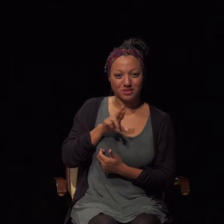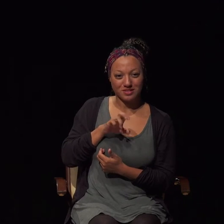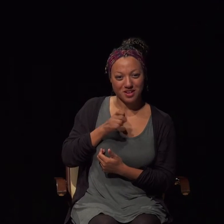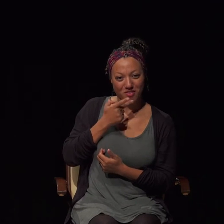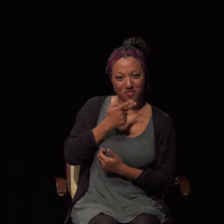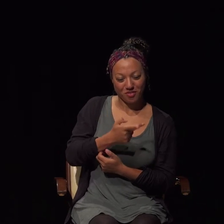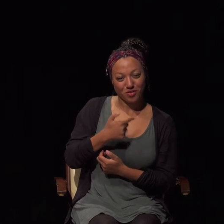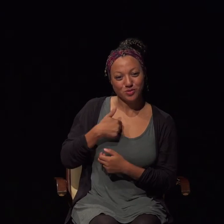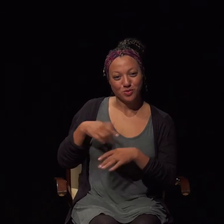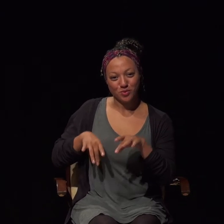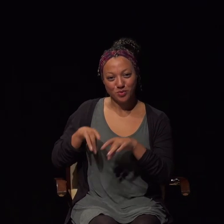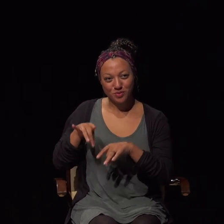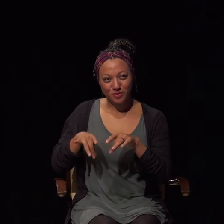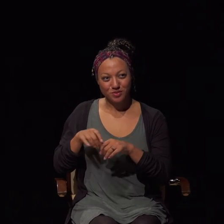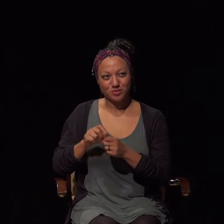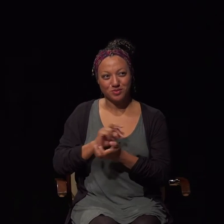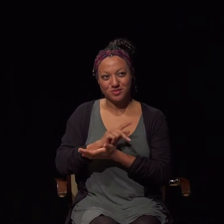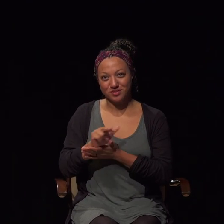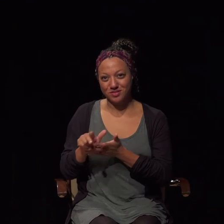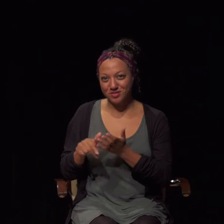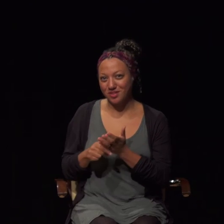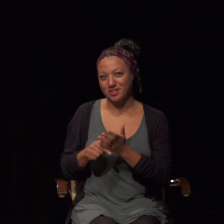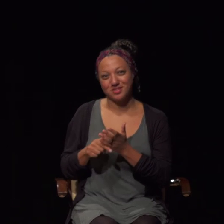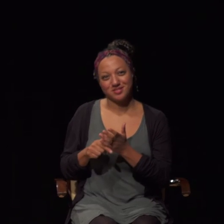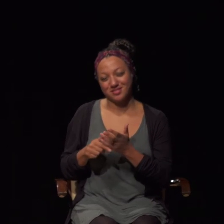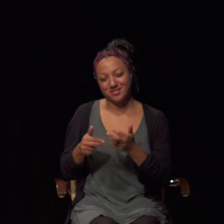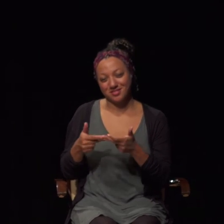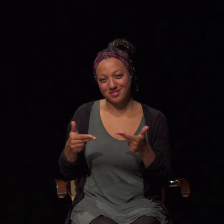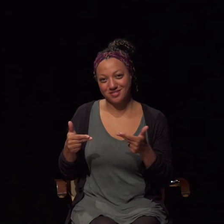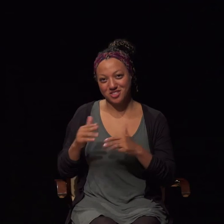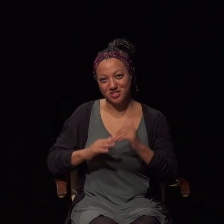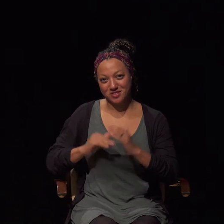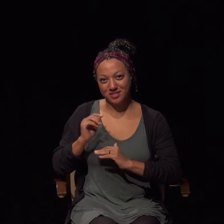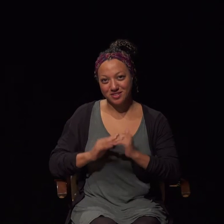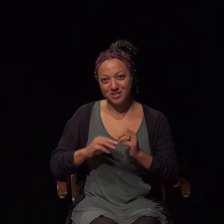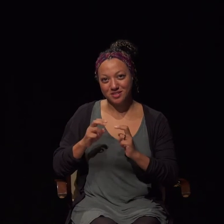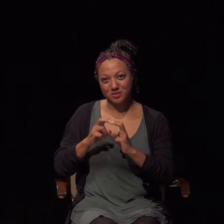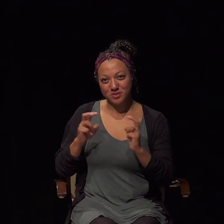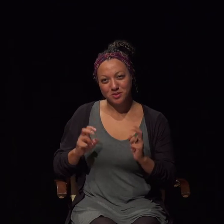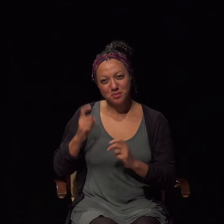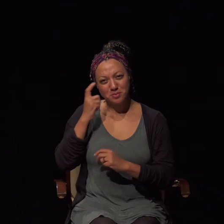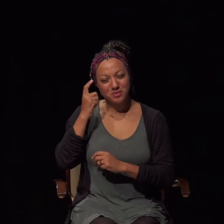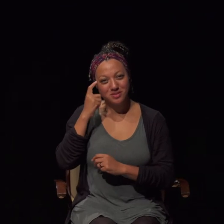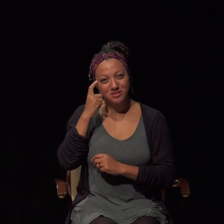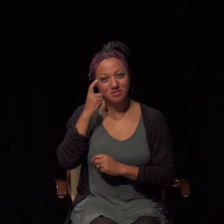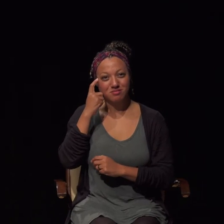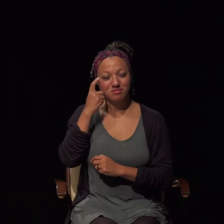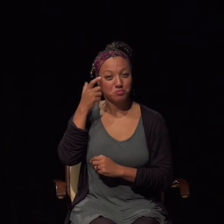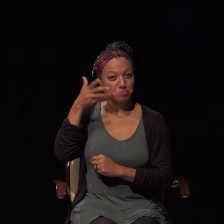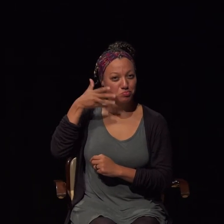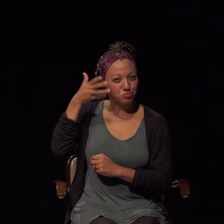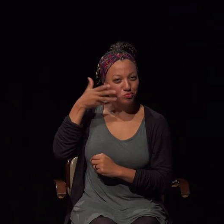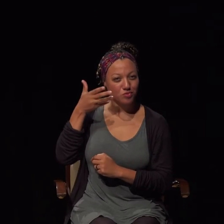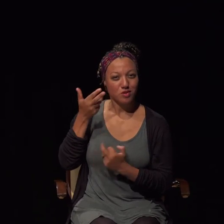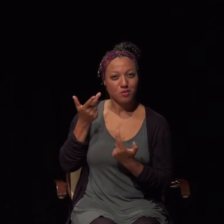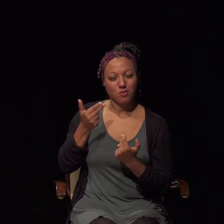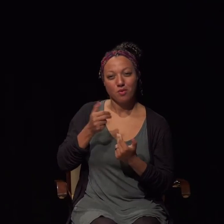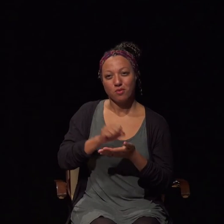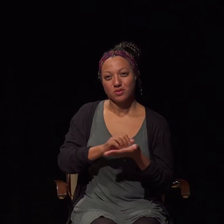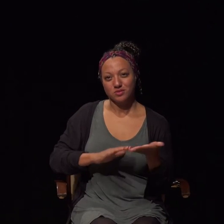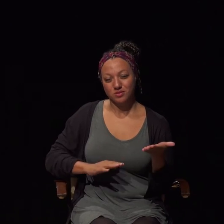adjunta para história Seja lá o que for eu pensei então nessa palestra como um exercício né um